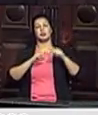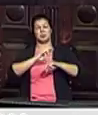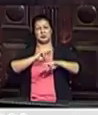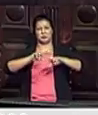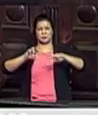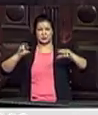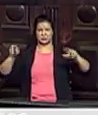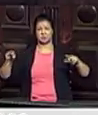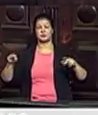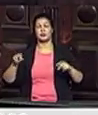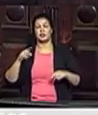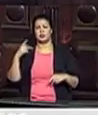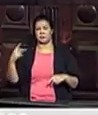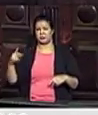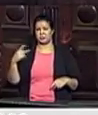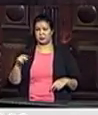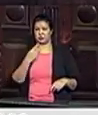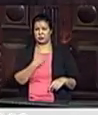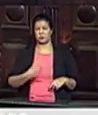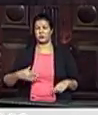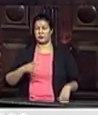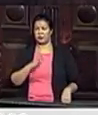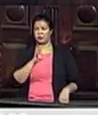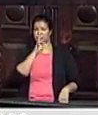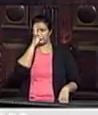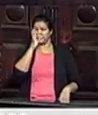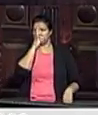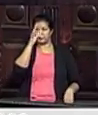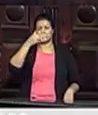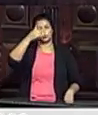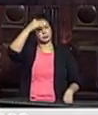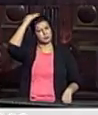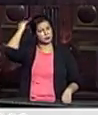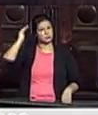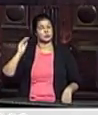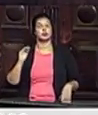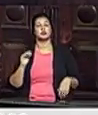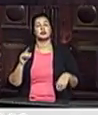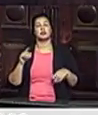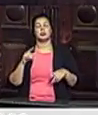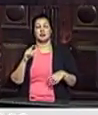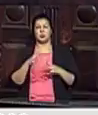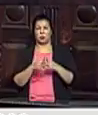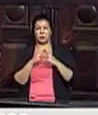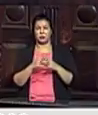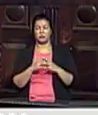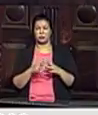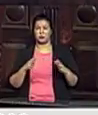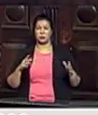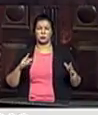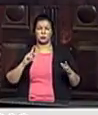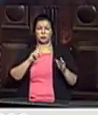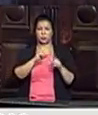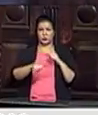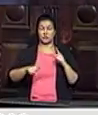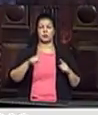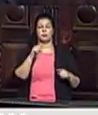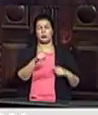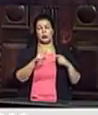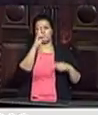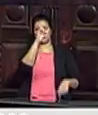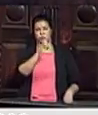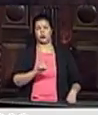pelo governo do usurpador Michel Temer, que confiscam direitos dos trabalhadores, que confiscam direitos sociais.